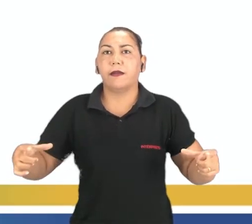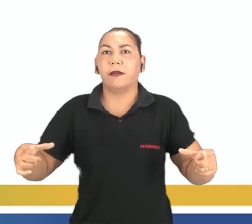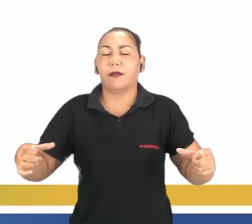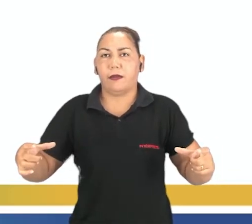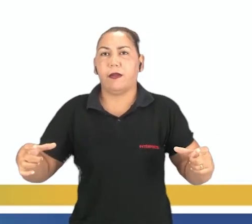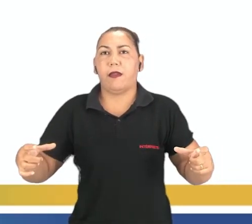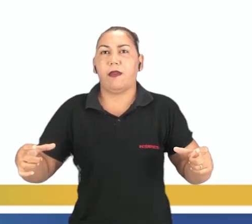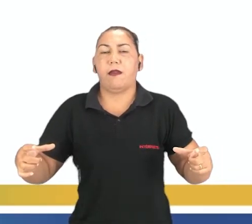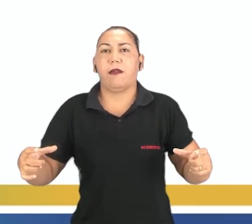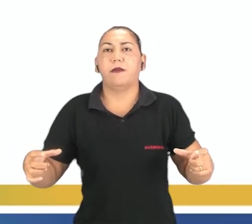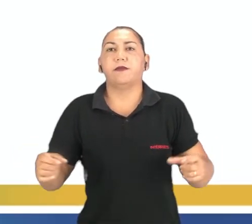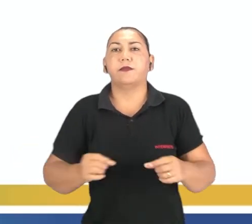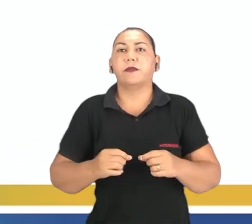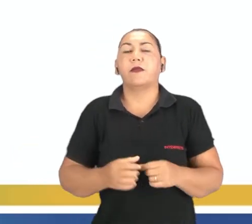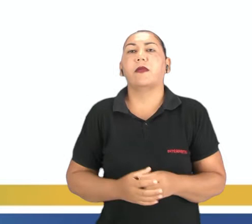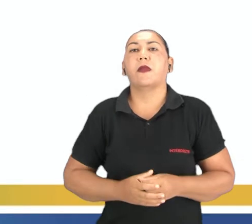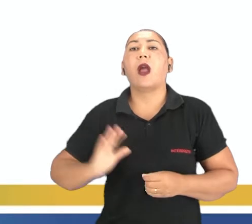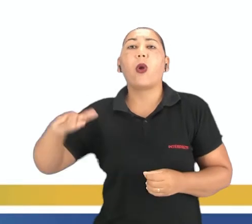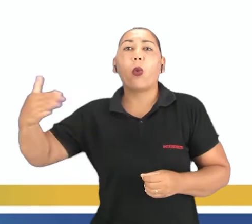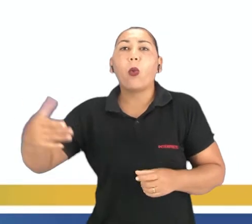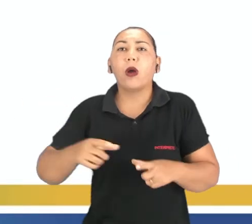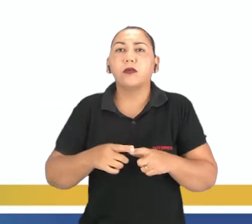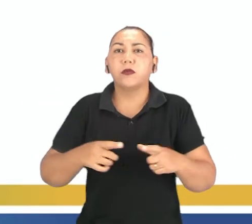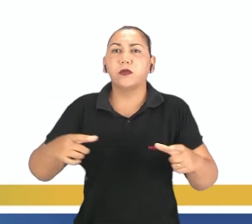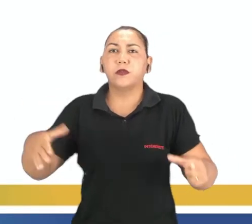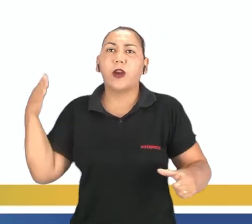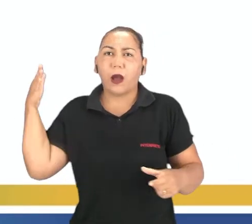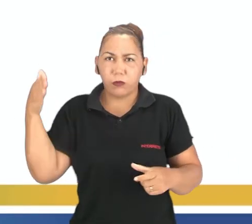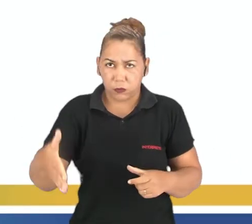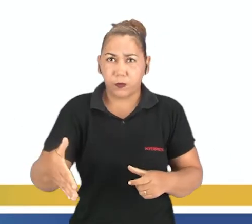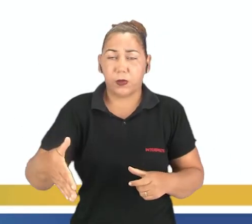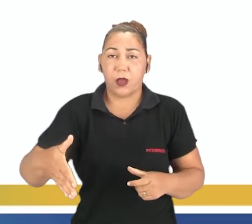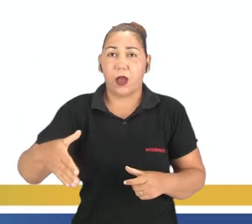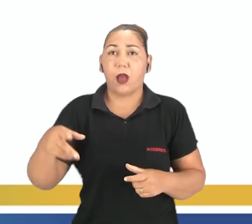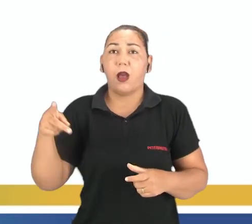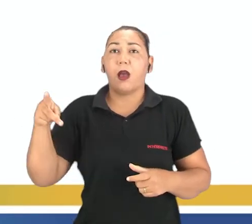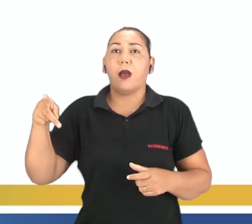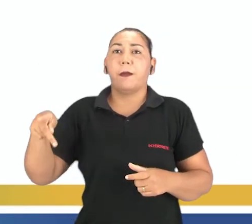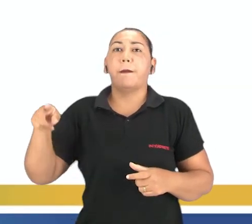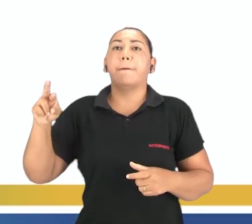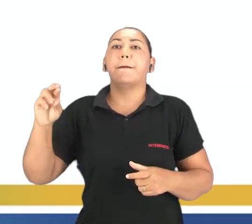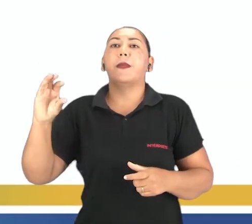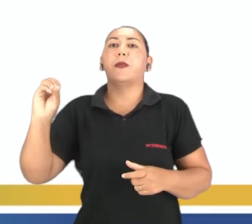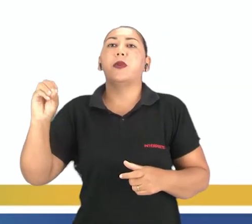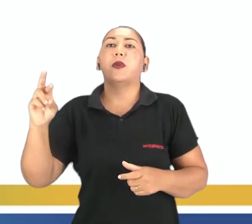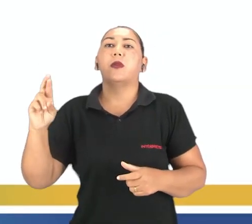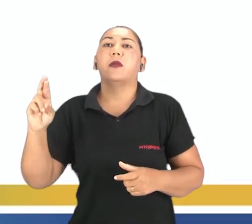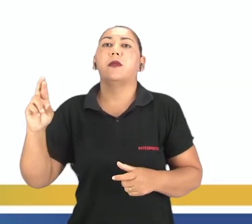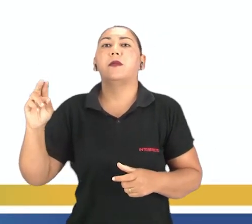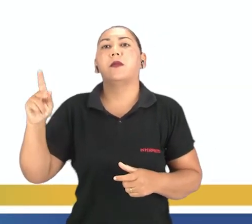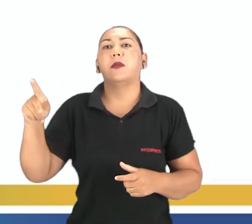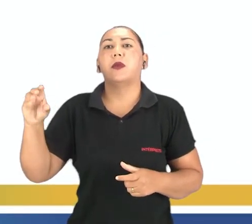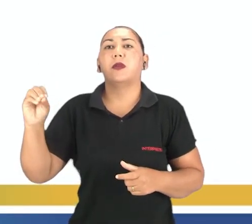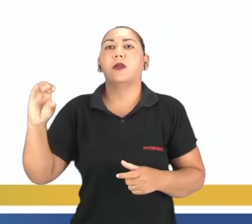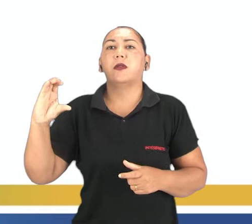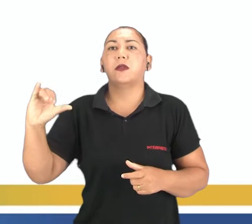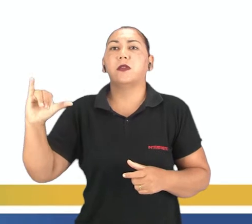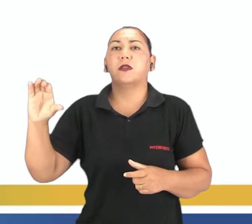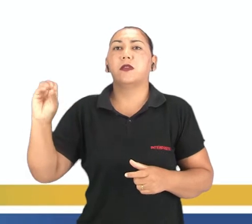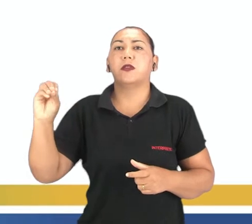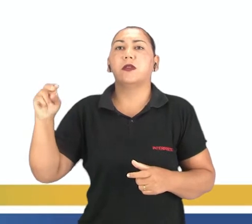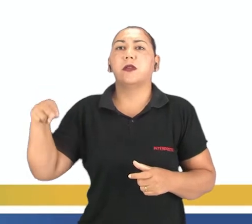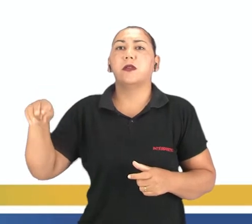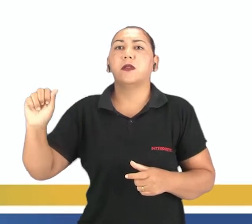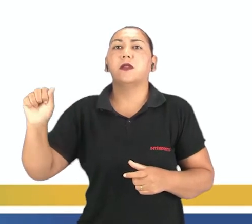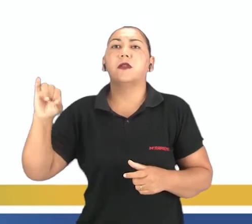de grandezas. Então, quando as grandezas forem diretamente proporcionais, a gente vai montar a proporção entre as medidas que nós